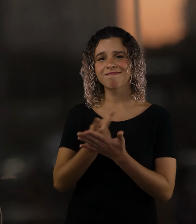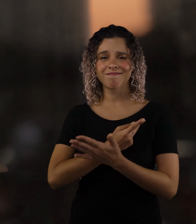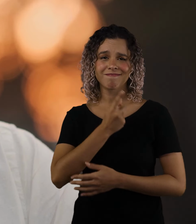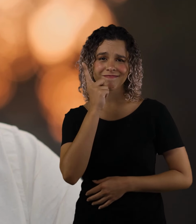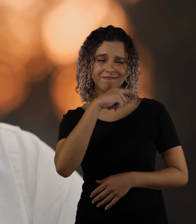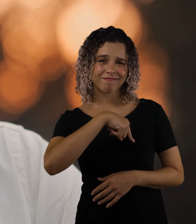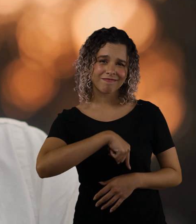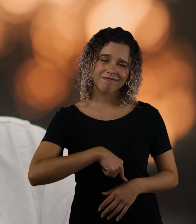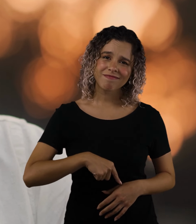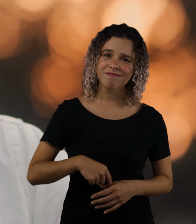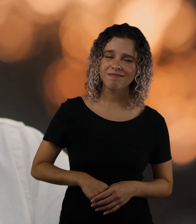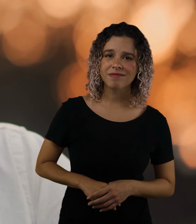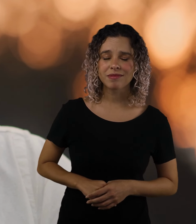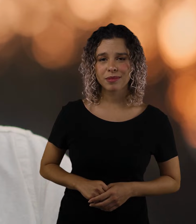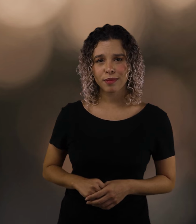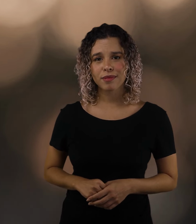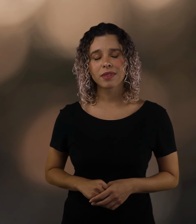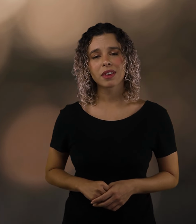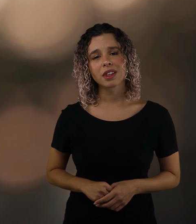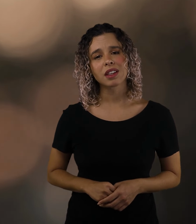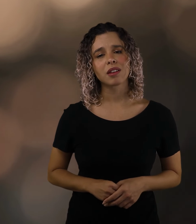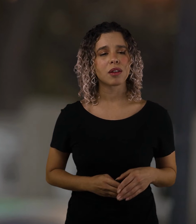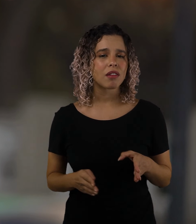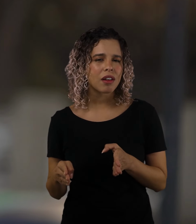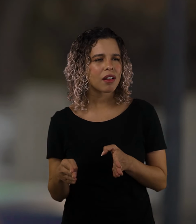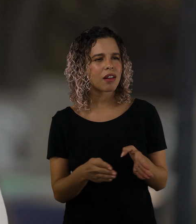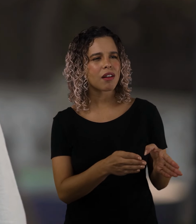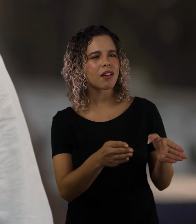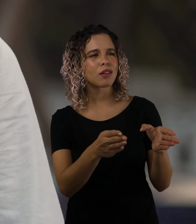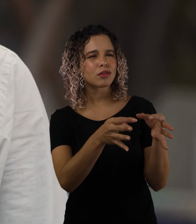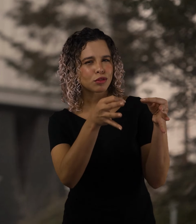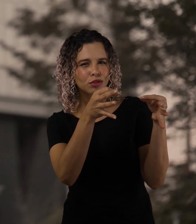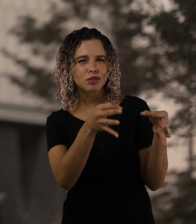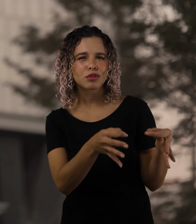Meu pai, Luiz Afonso, olha seu celular.